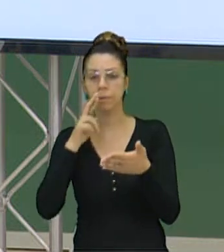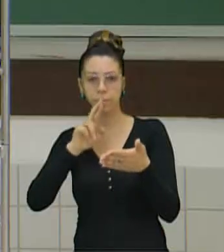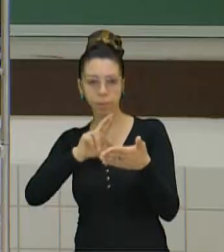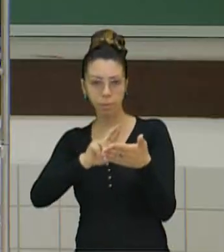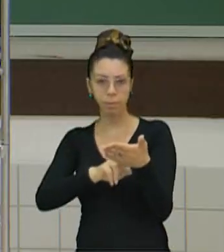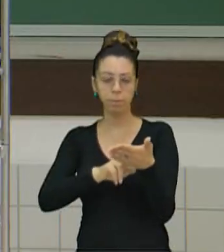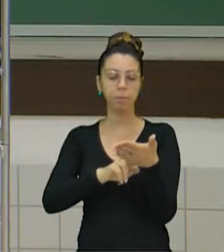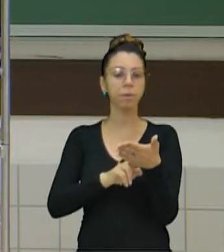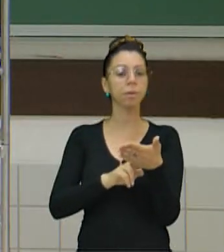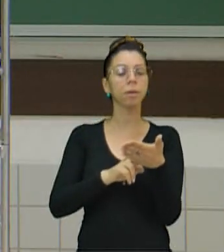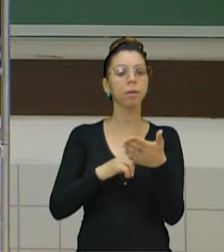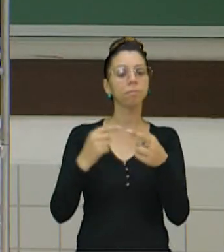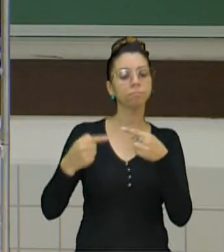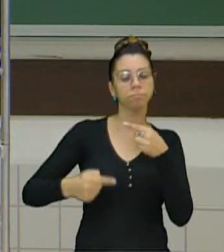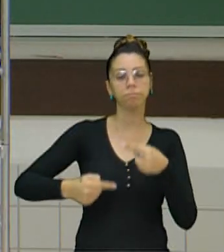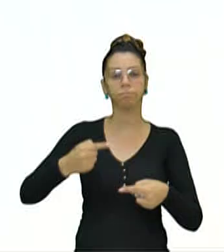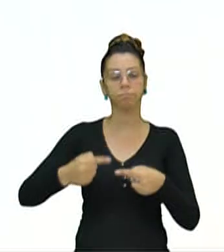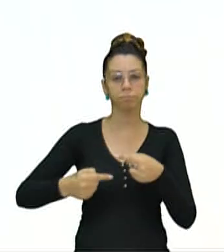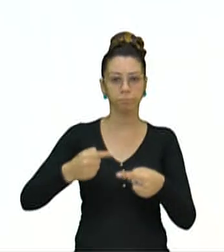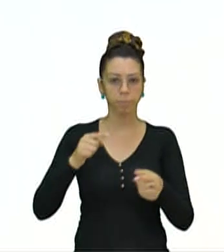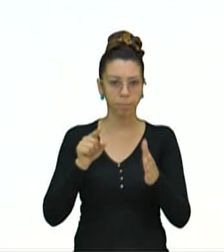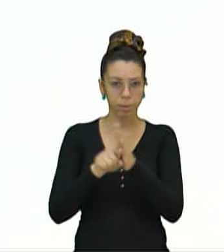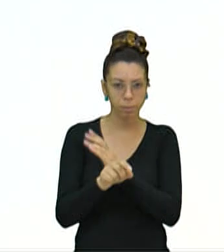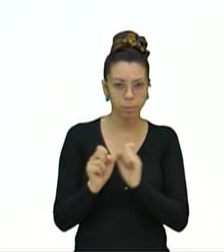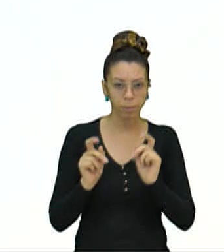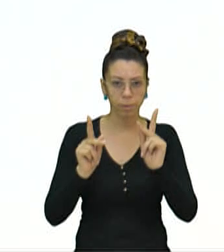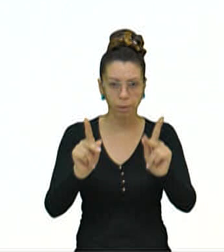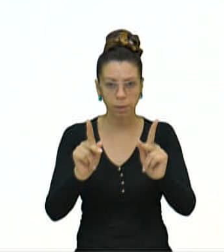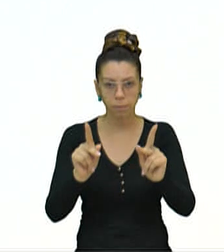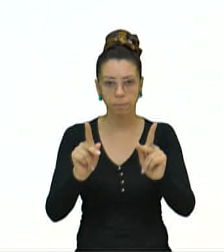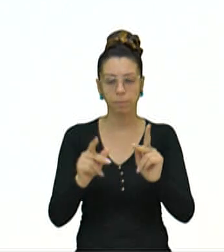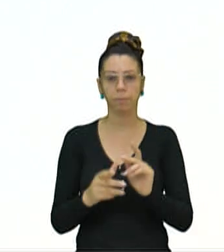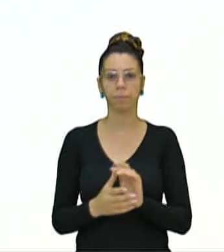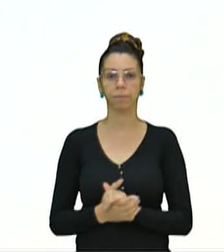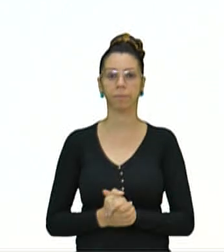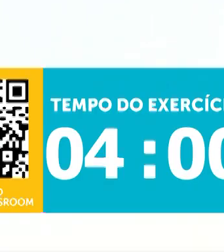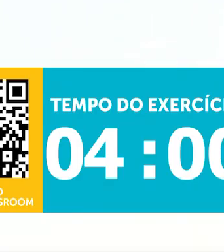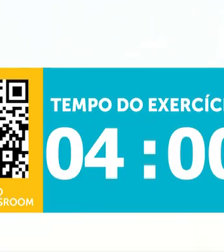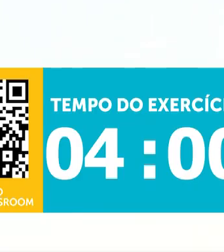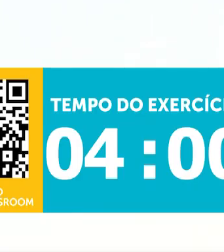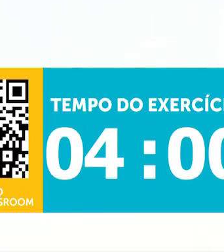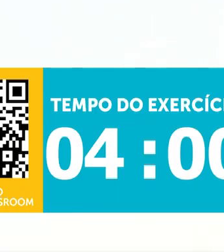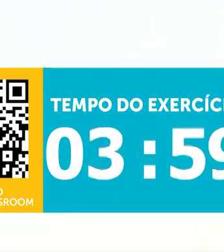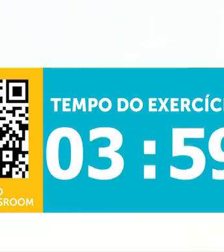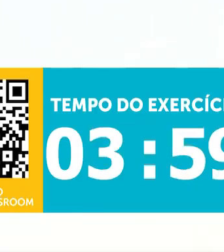responder e discutir aqui essa questão, beleza? Até daqui a pouco.